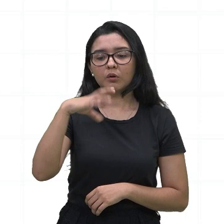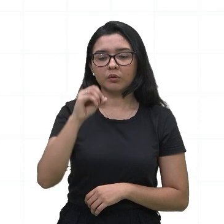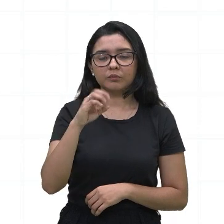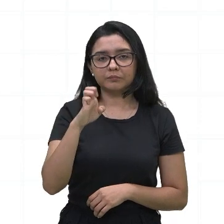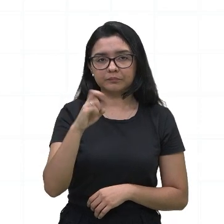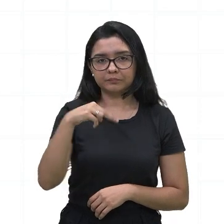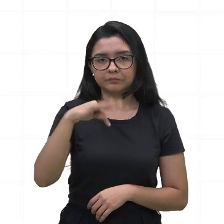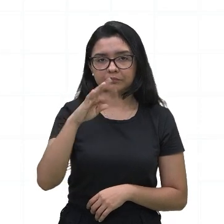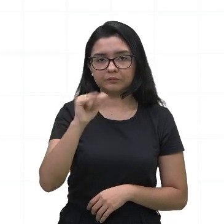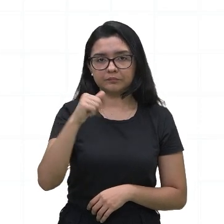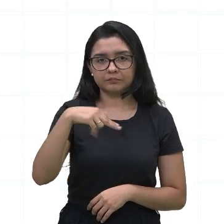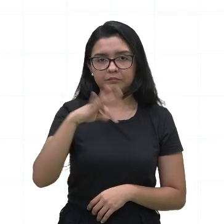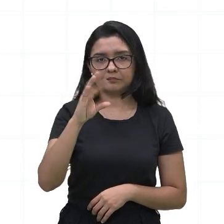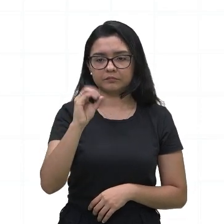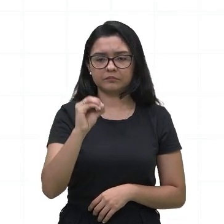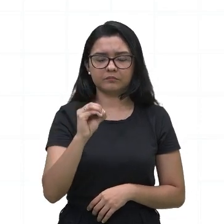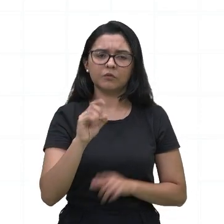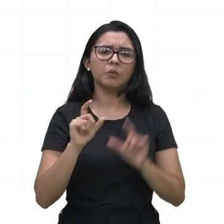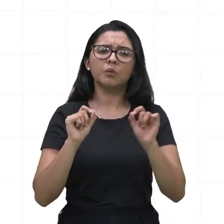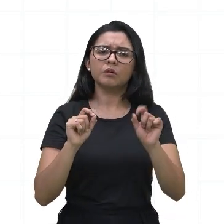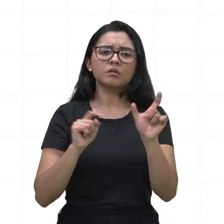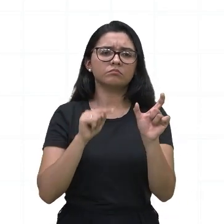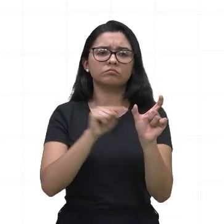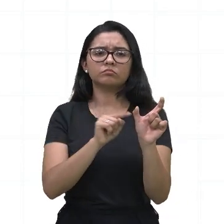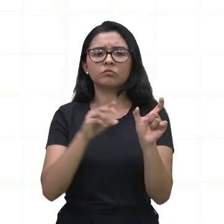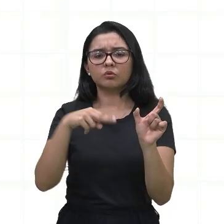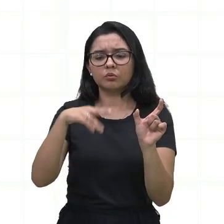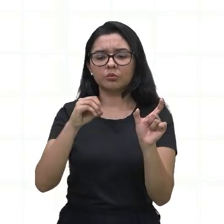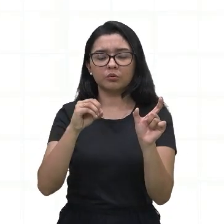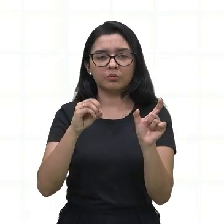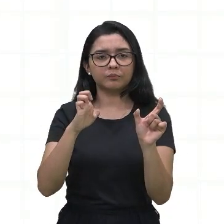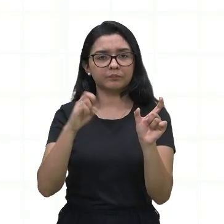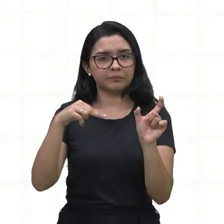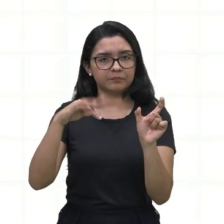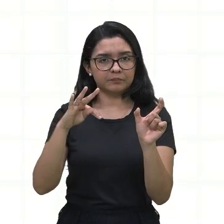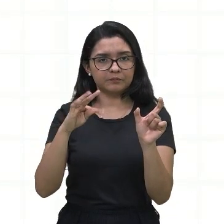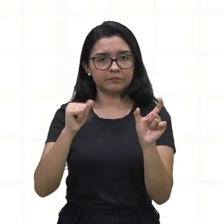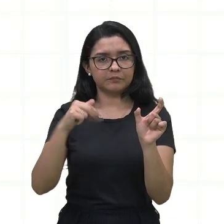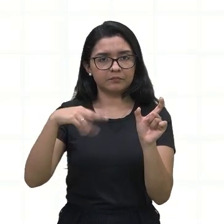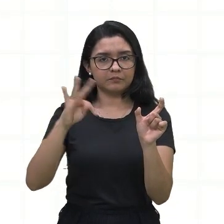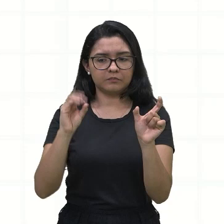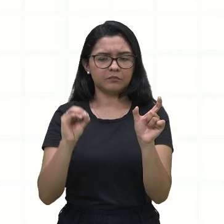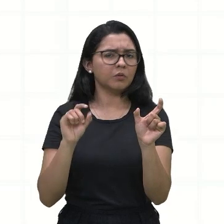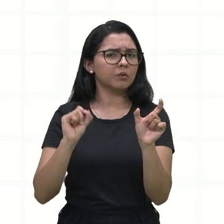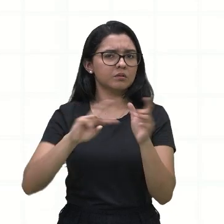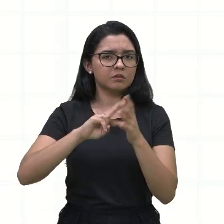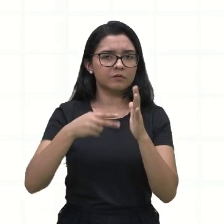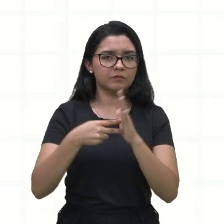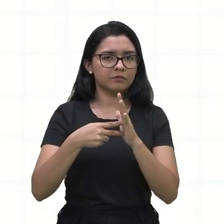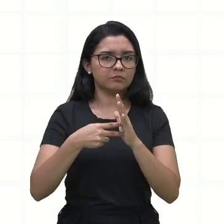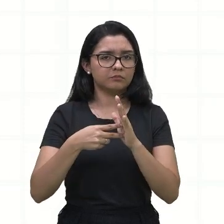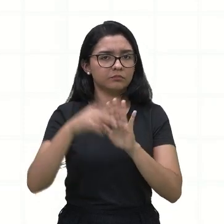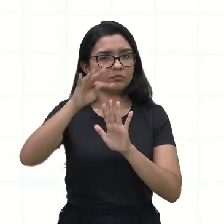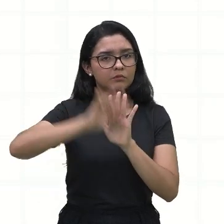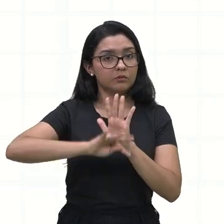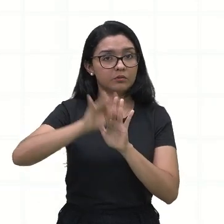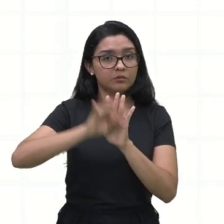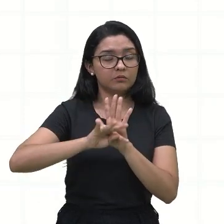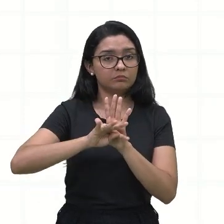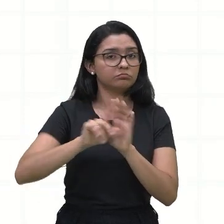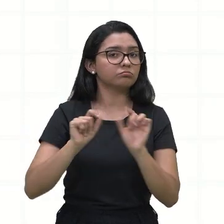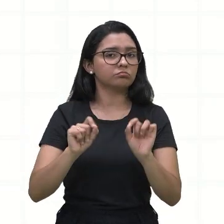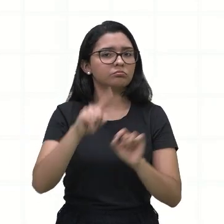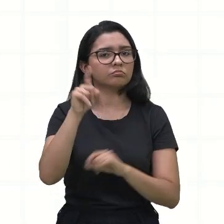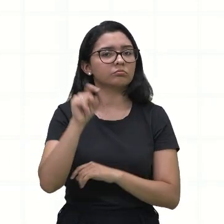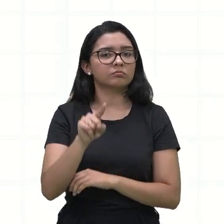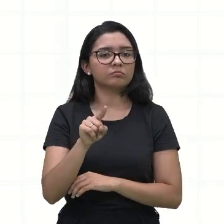olha só. O que você acha que esse no entanto aqui, ele traz de sentido? O que você